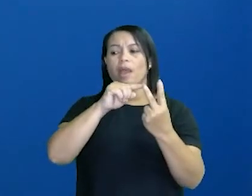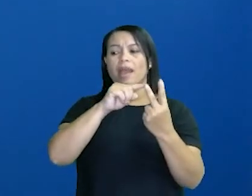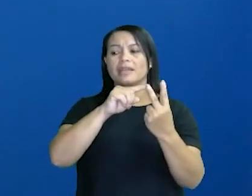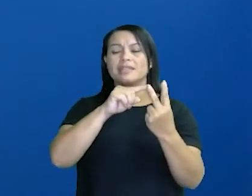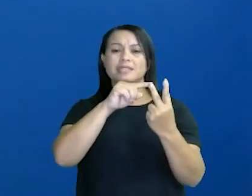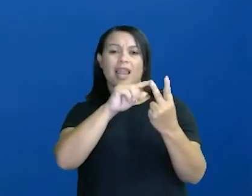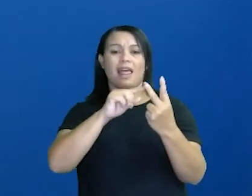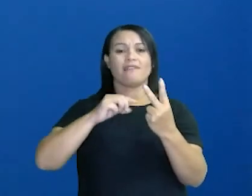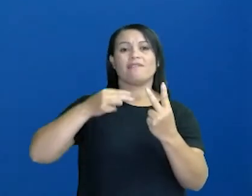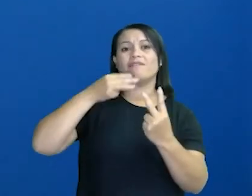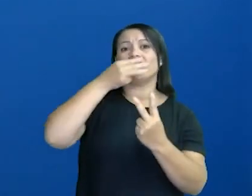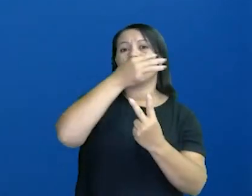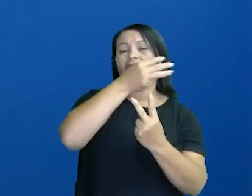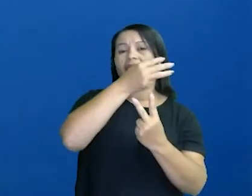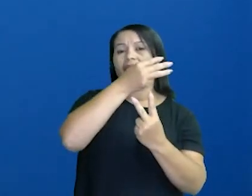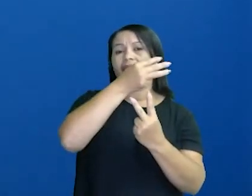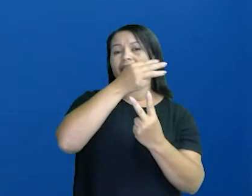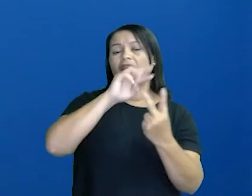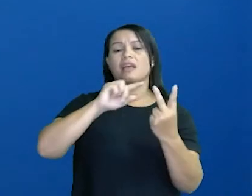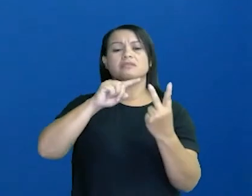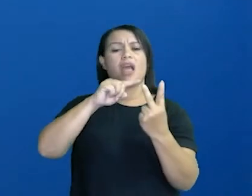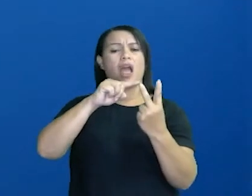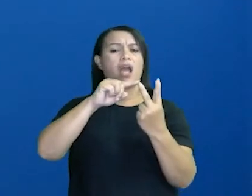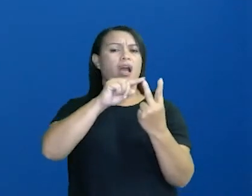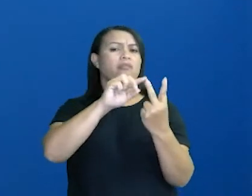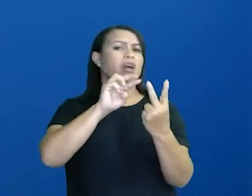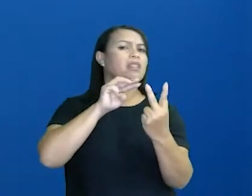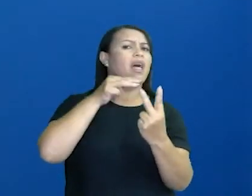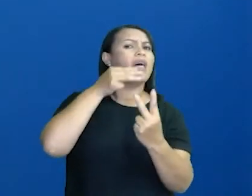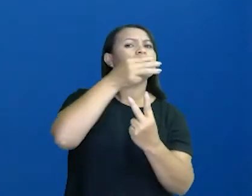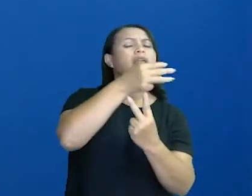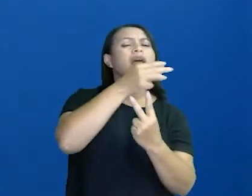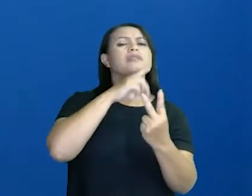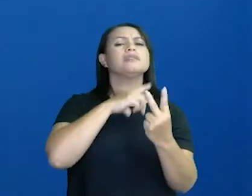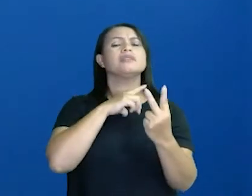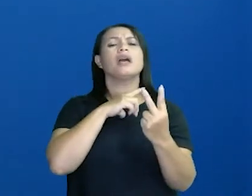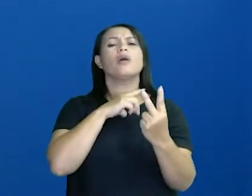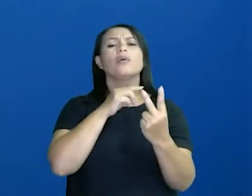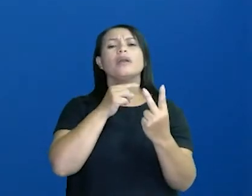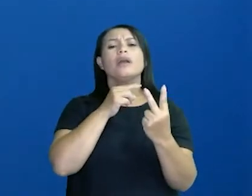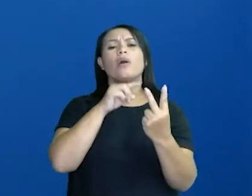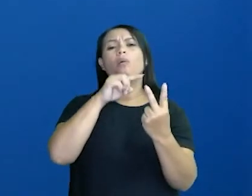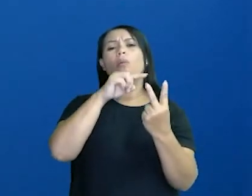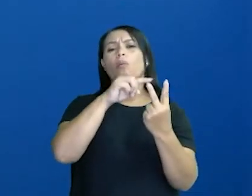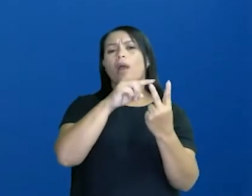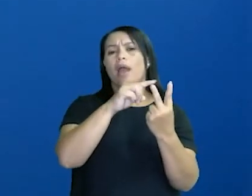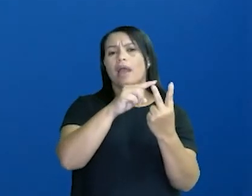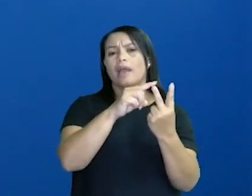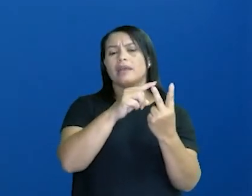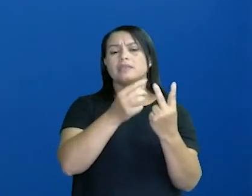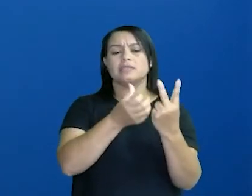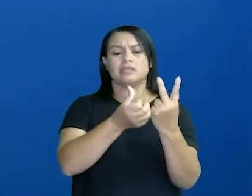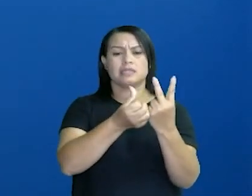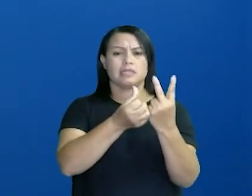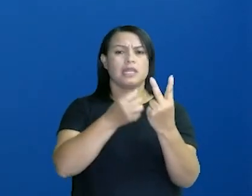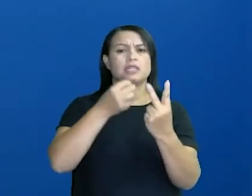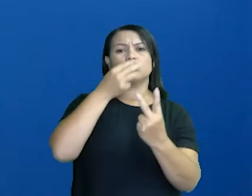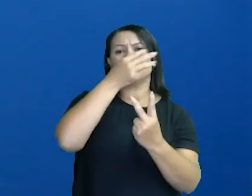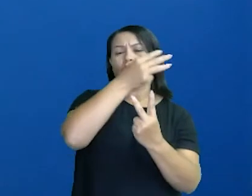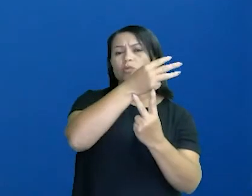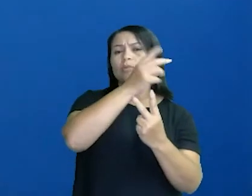elevado a 3 o é a terceira raiz então tem uma raiz cúbica de 6